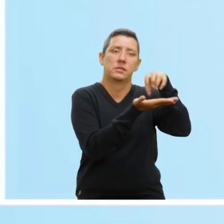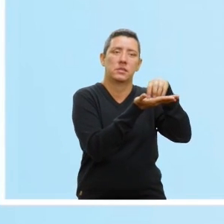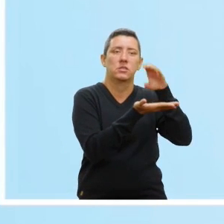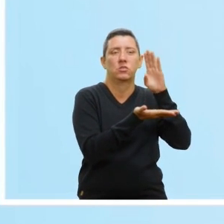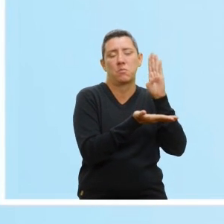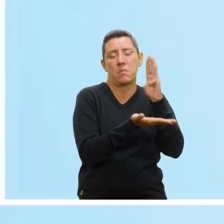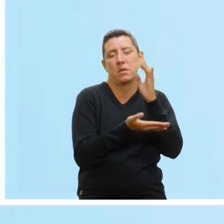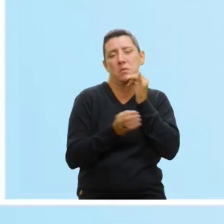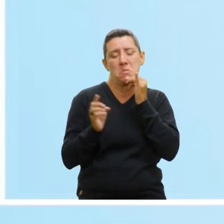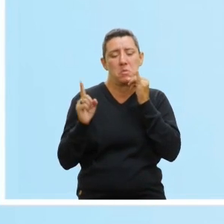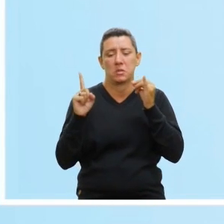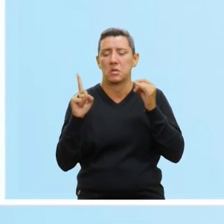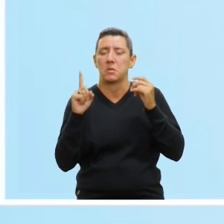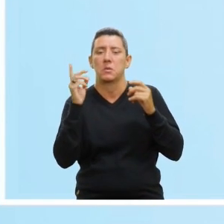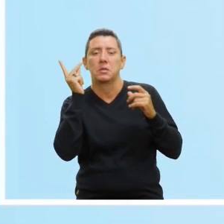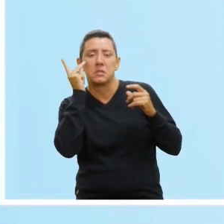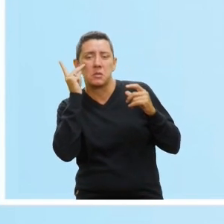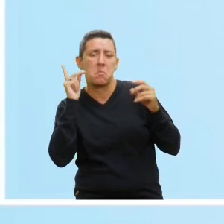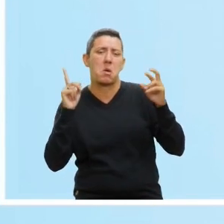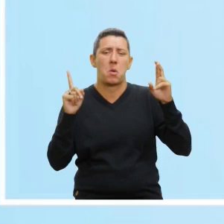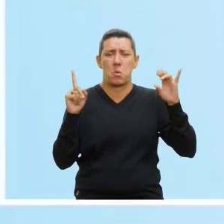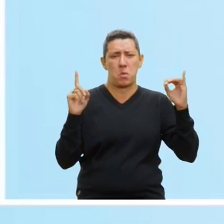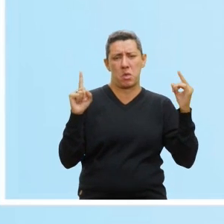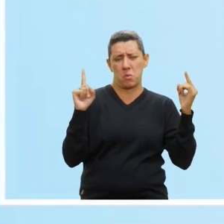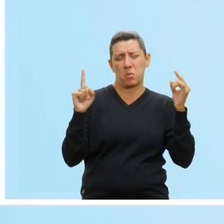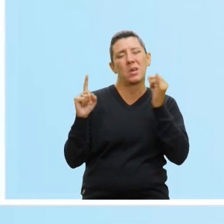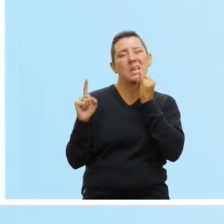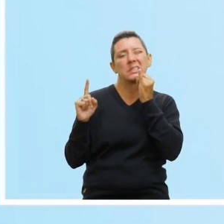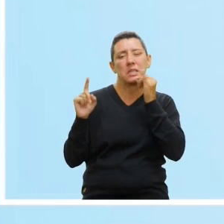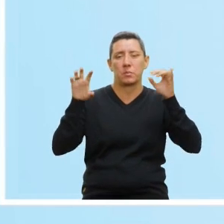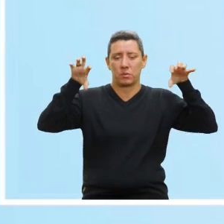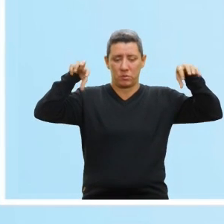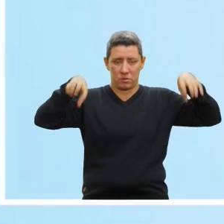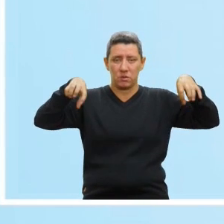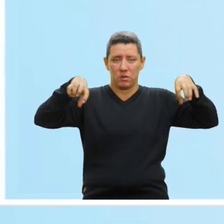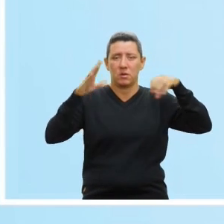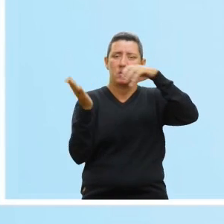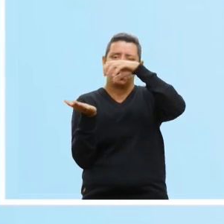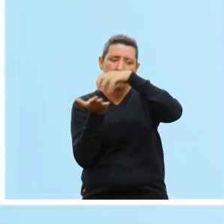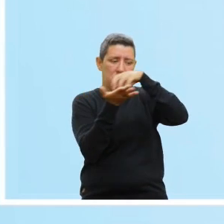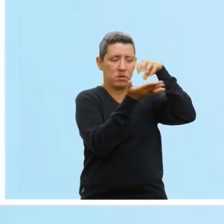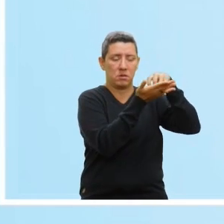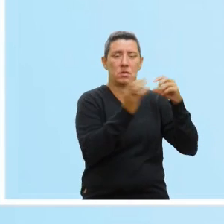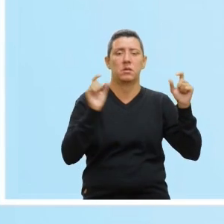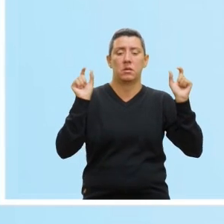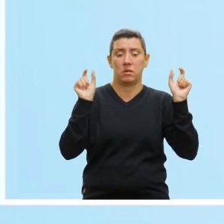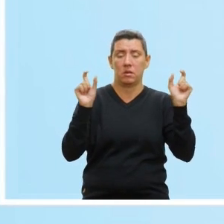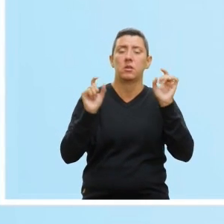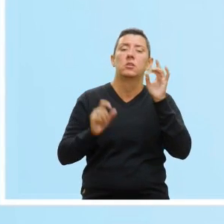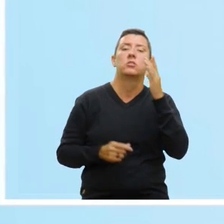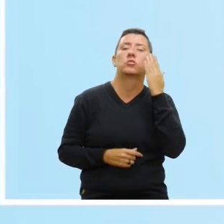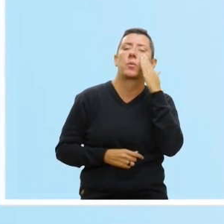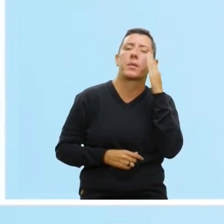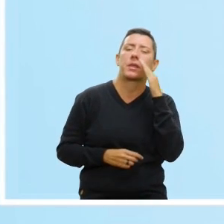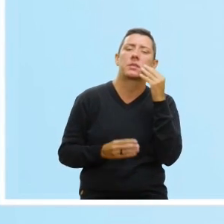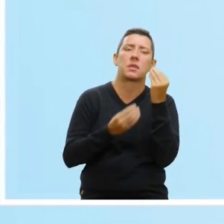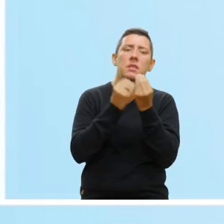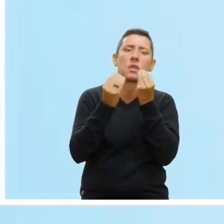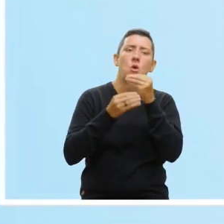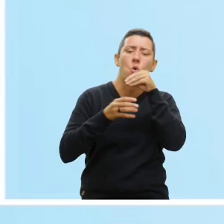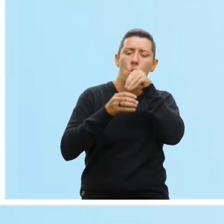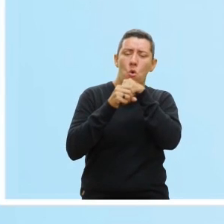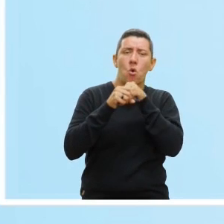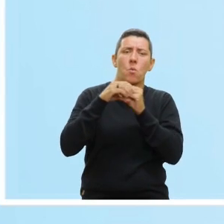Paulo, amplificador, e Rio, assim, no fim, mas só para mostrar cada uma dessas unidades que formam um sistema